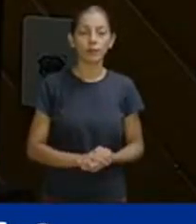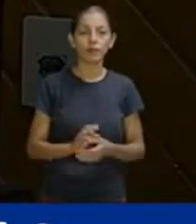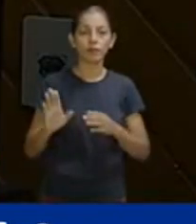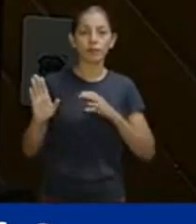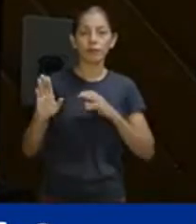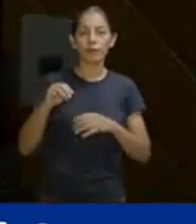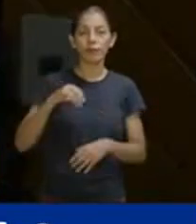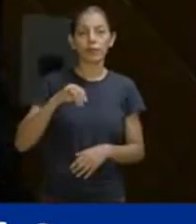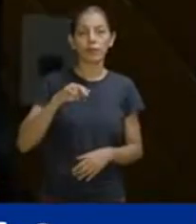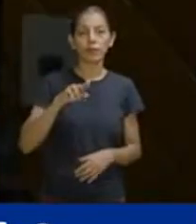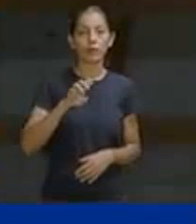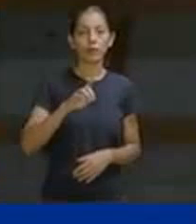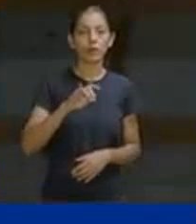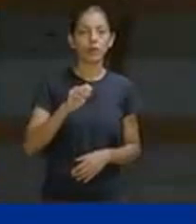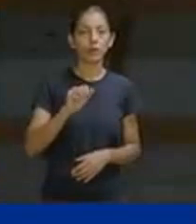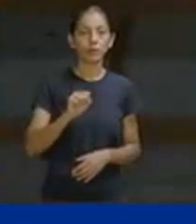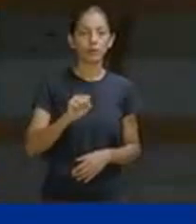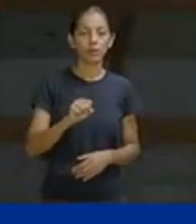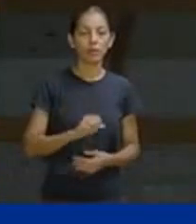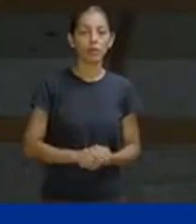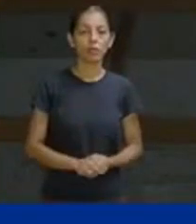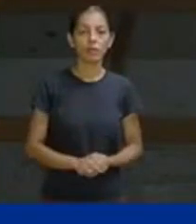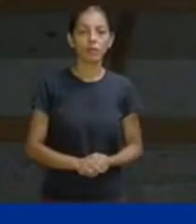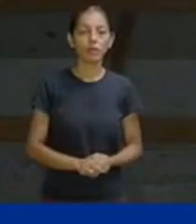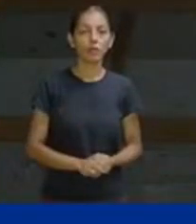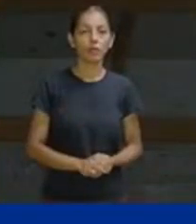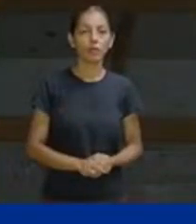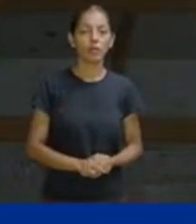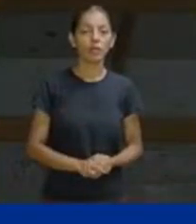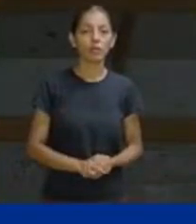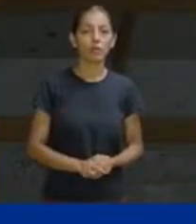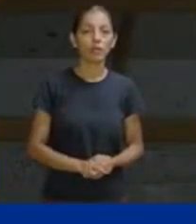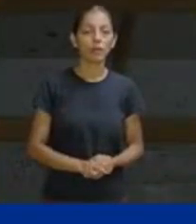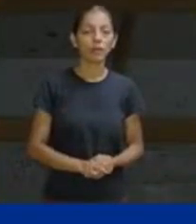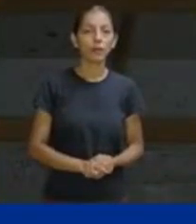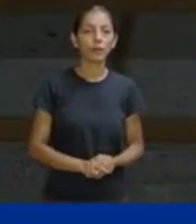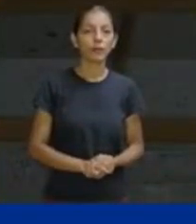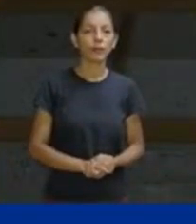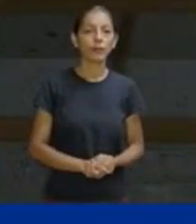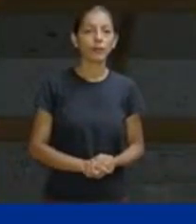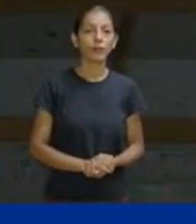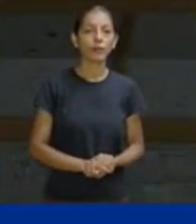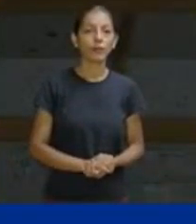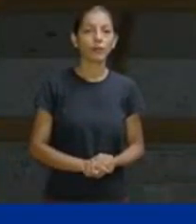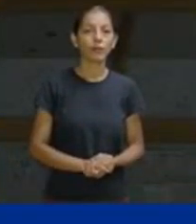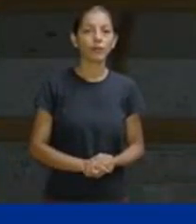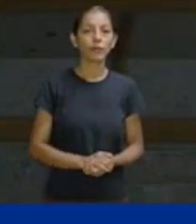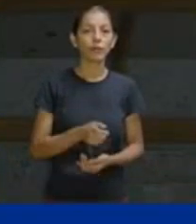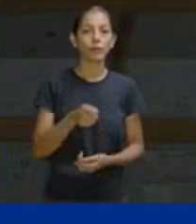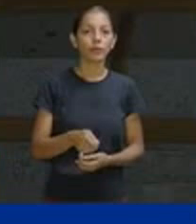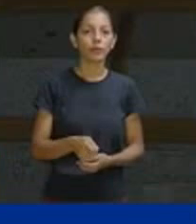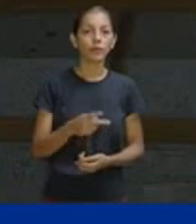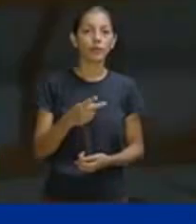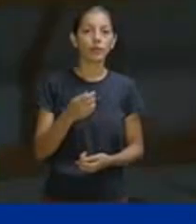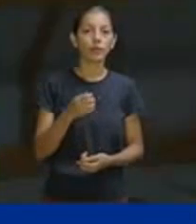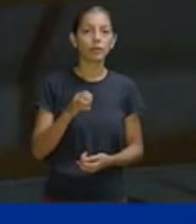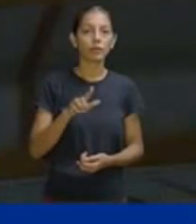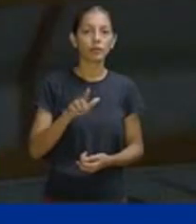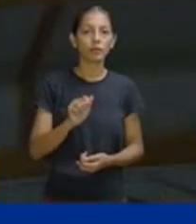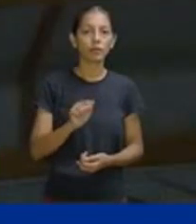Silva Castro. É como voto, senhor presidente. Foco na parte central da mesa. Com a palavra, desembargador Carmo Antônio. Juíza Paula